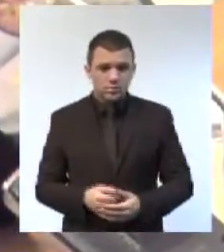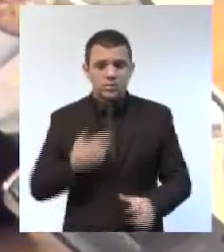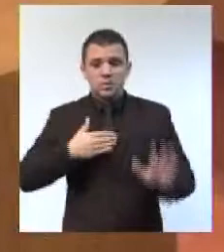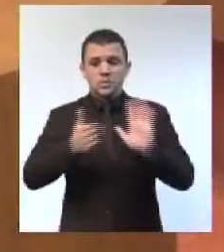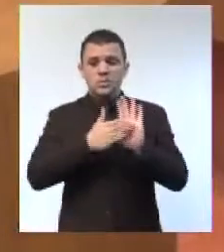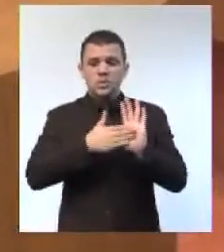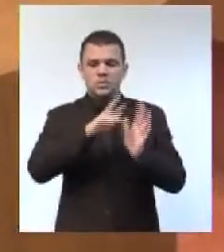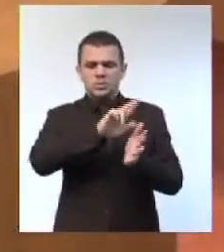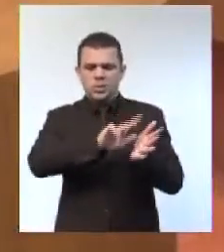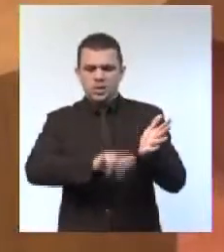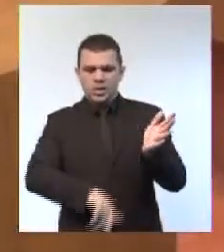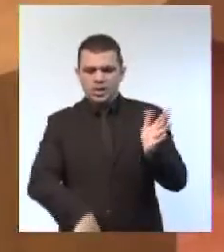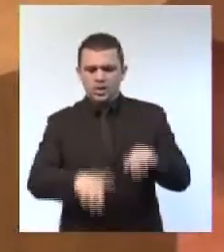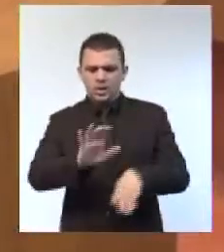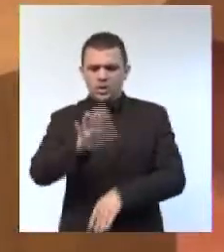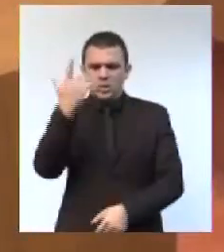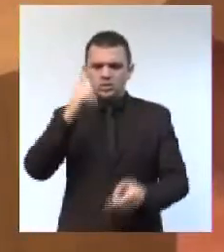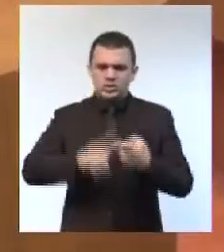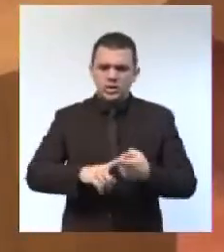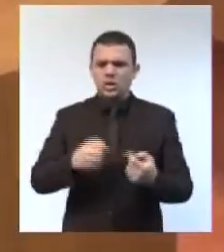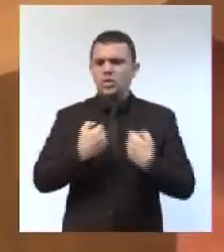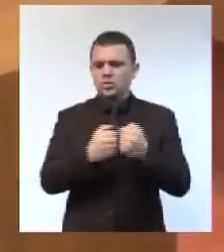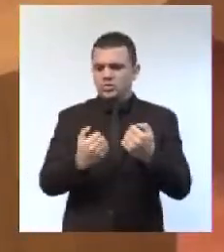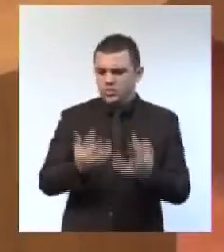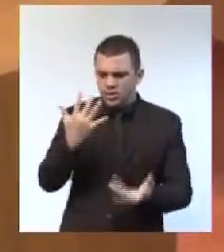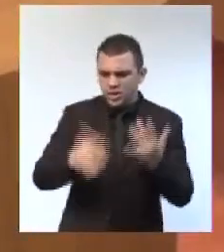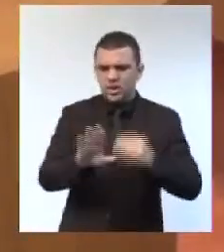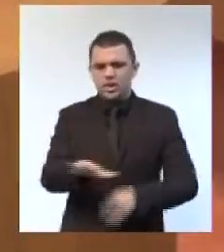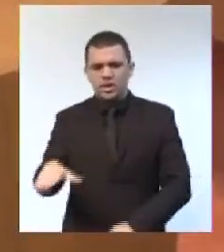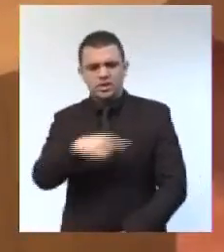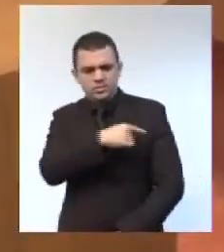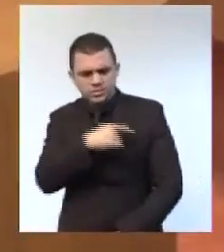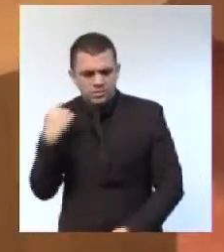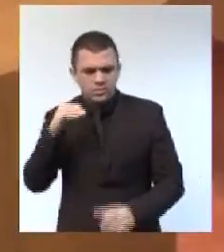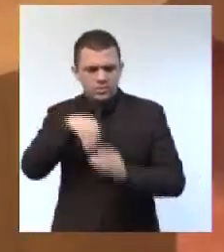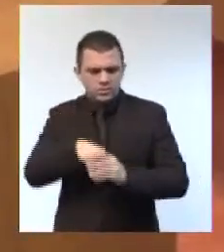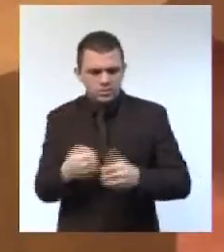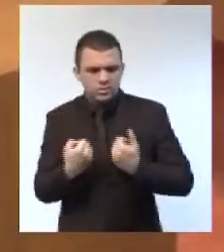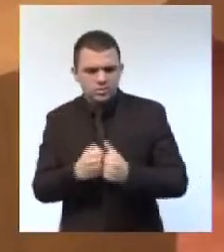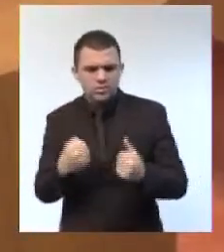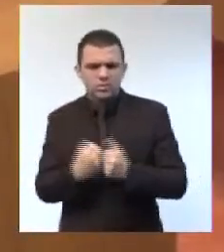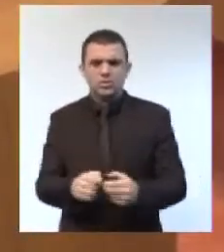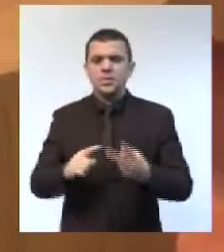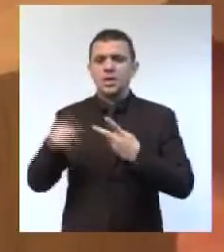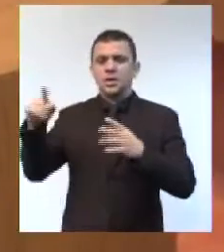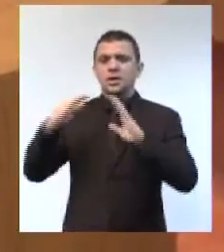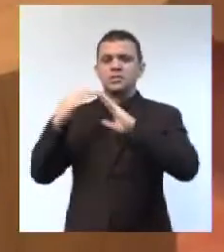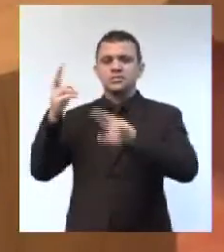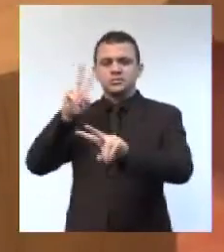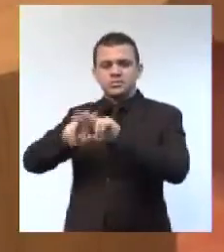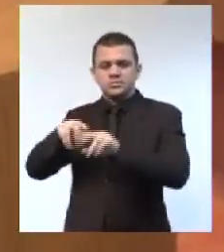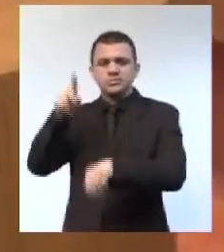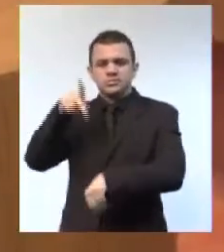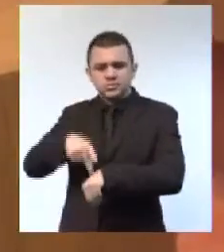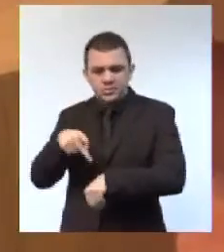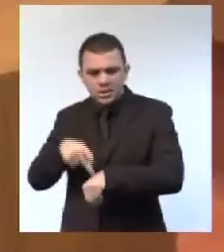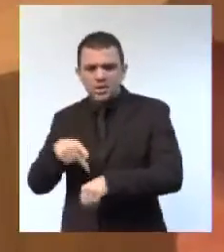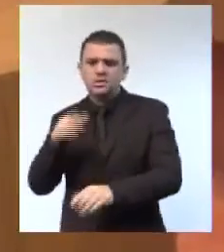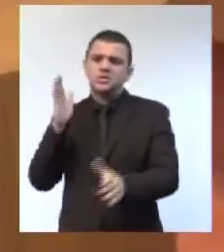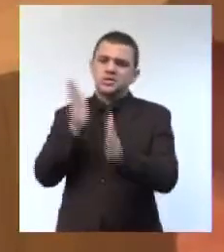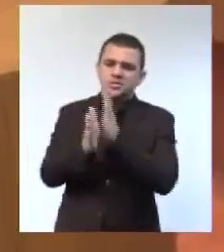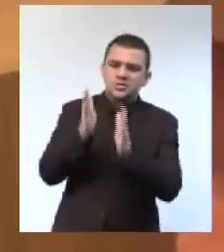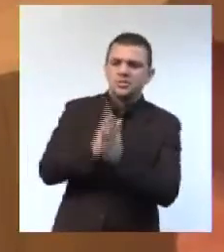Ônibus queimados, crianças morrendo dentro dos ônibus, fuga em Pedrinhas, diretor do presídio sendo preso por acobertar